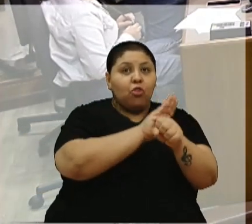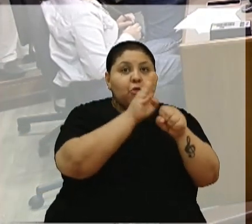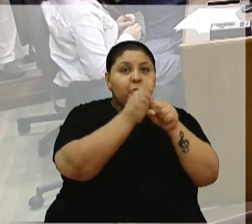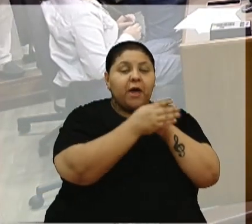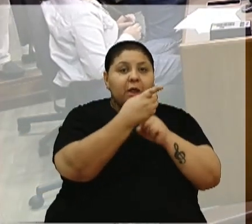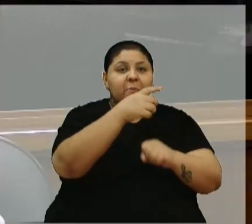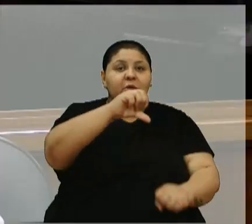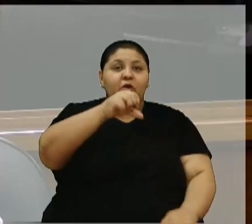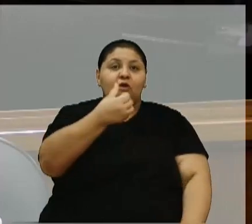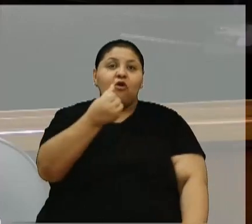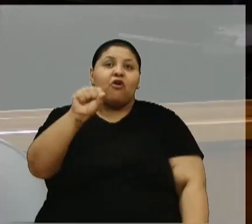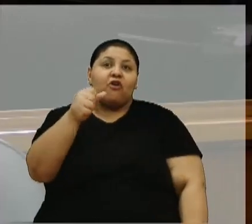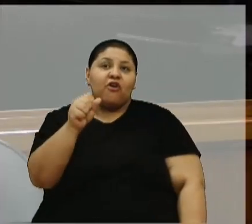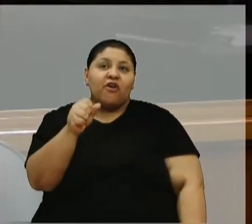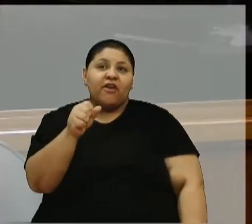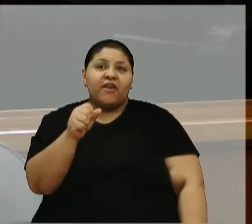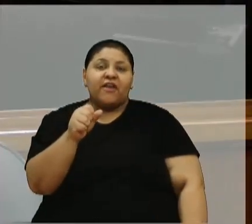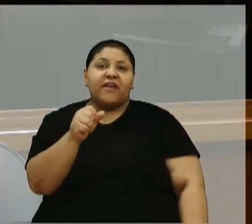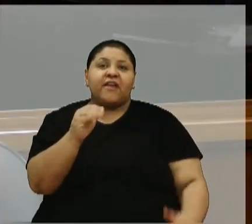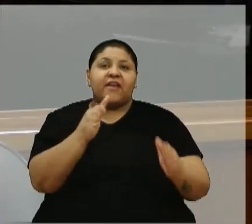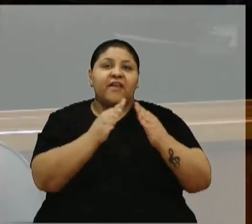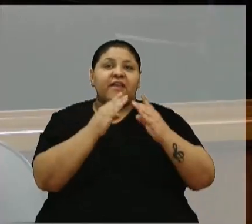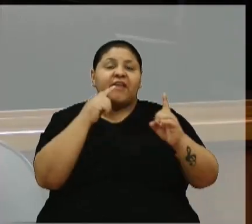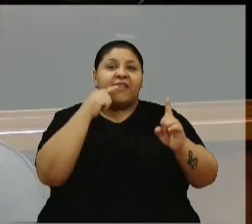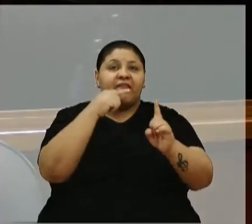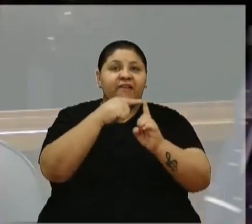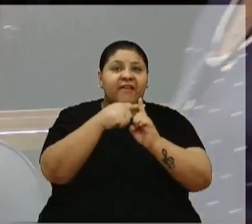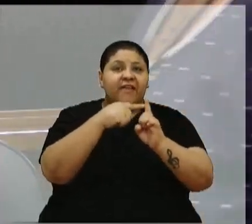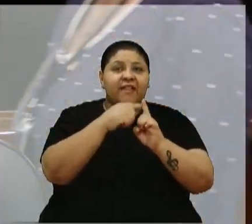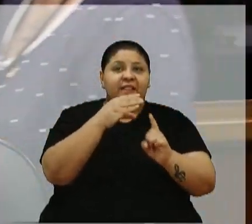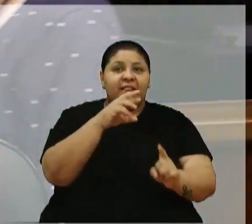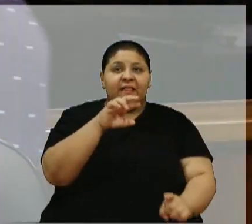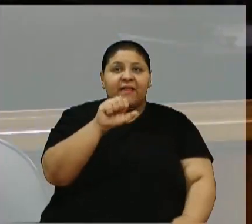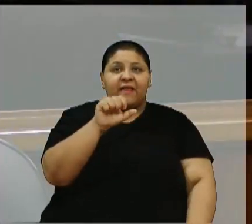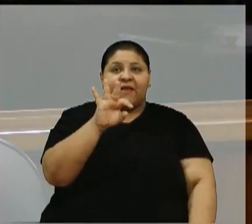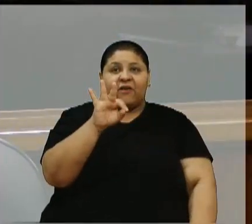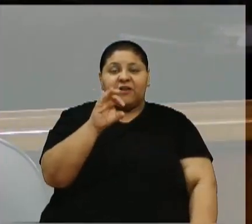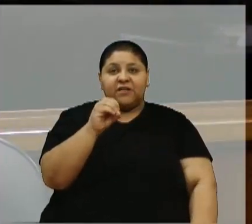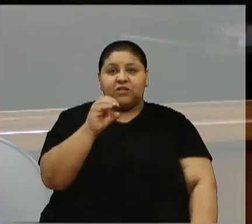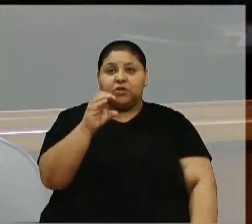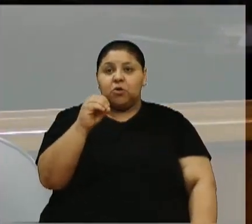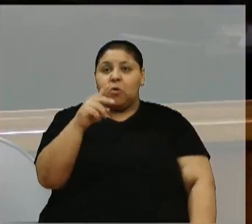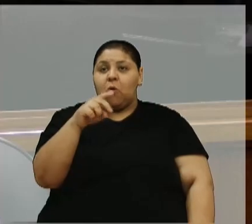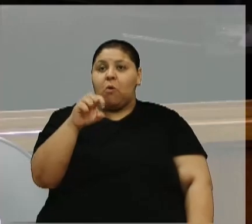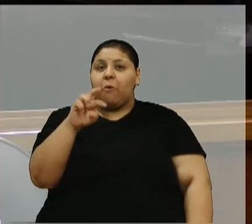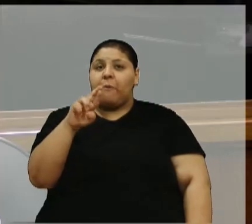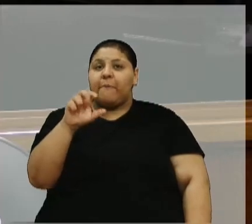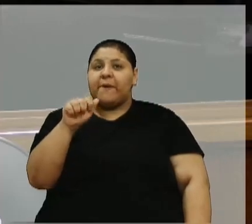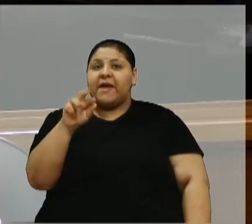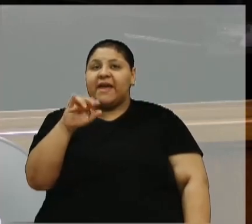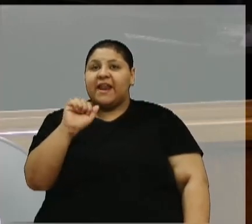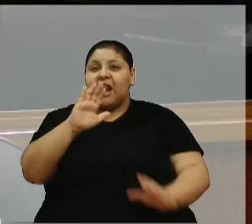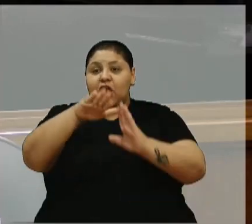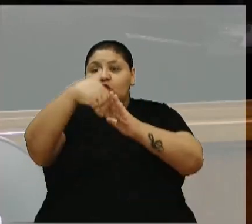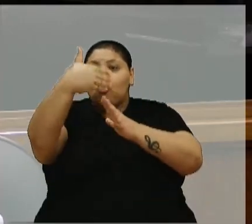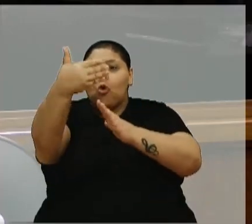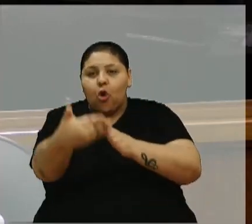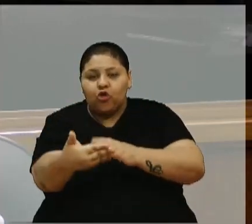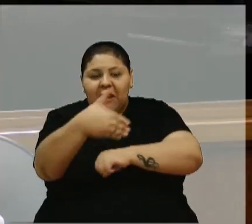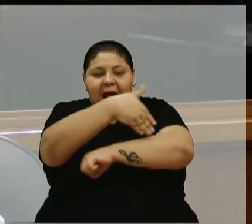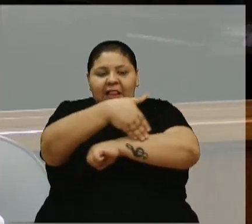Quando chegaram no Planalto, a Igreja do Cristo Operário era do outro lado da BR, né, onde a dona Ema começou. A